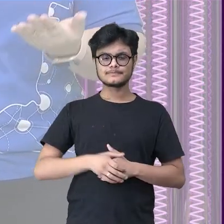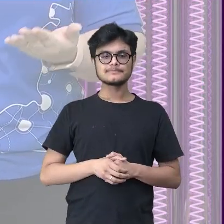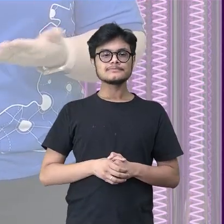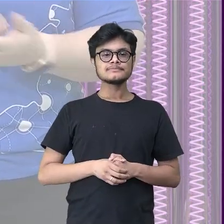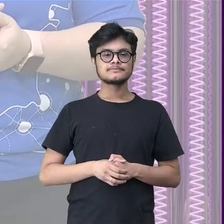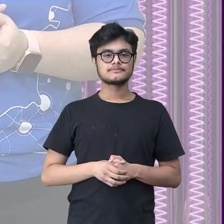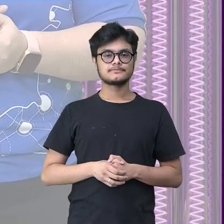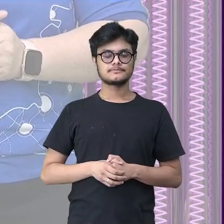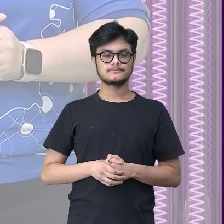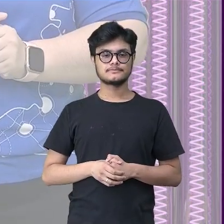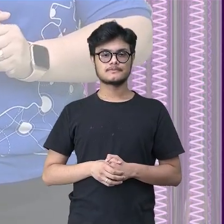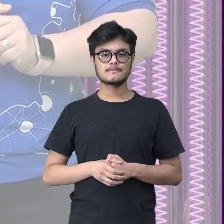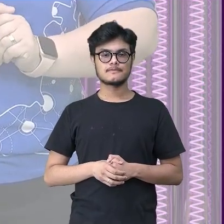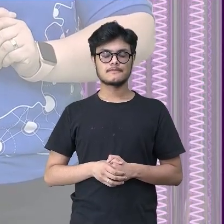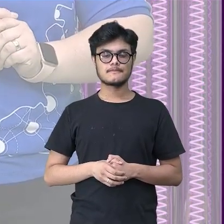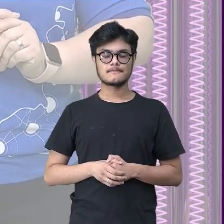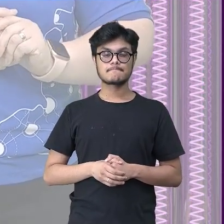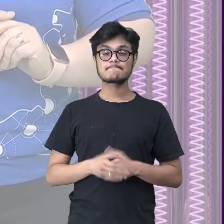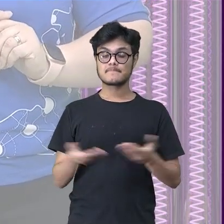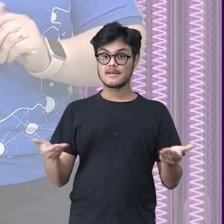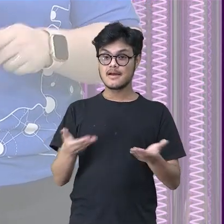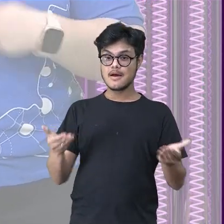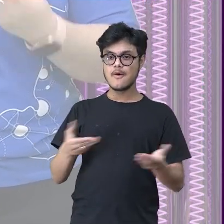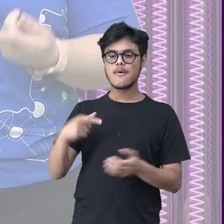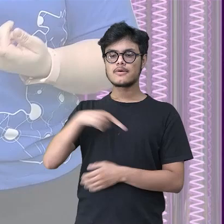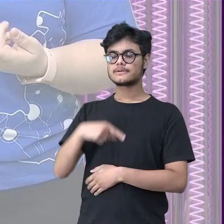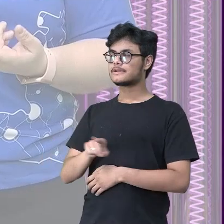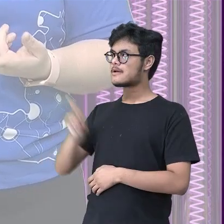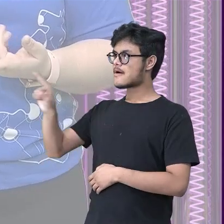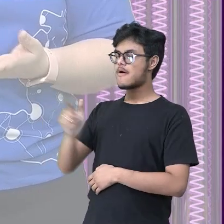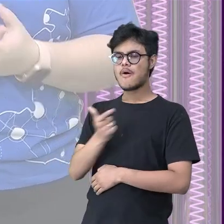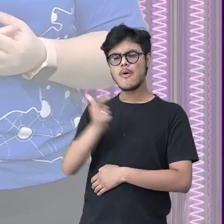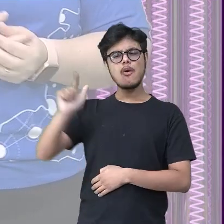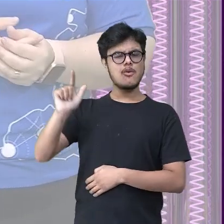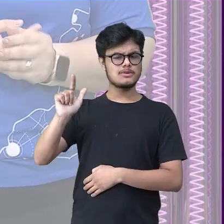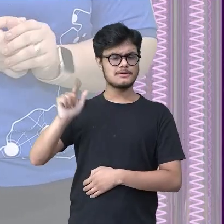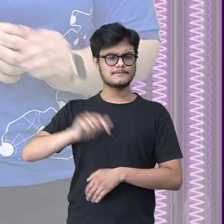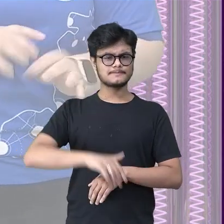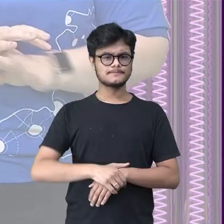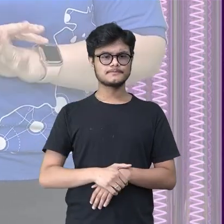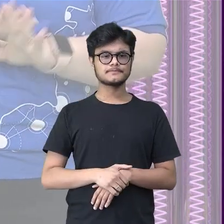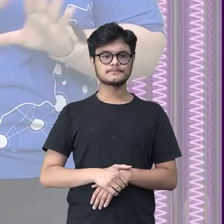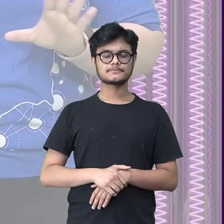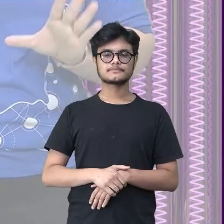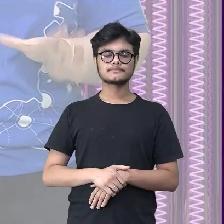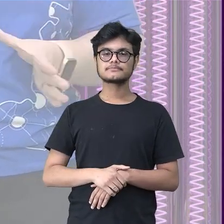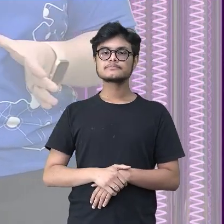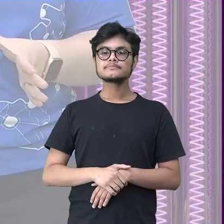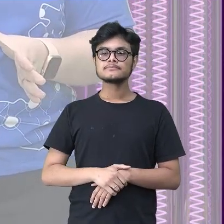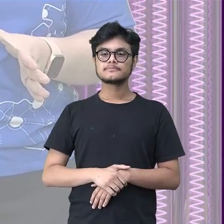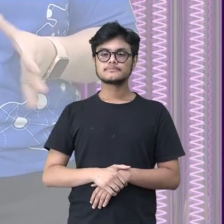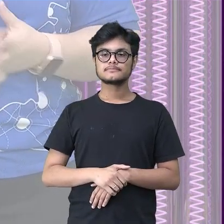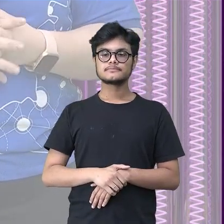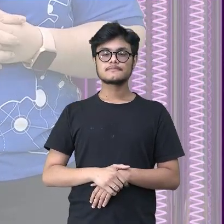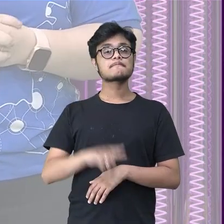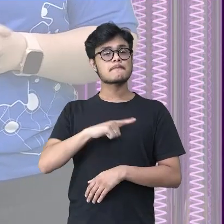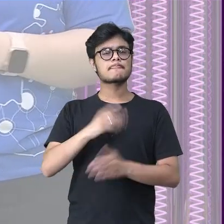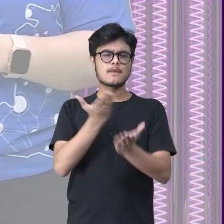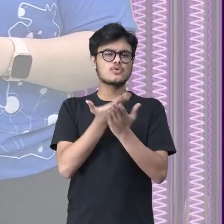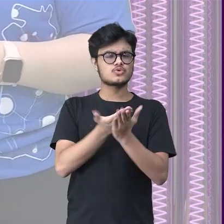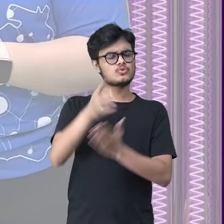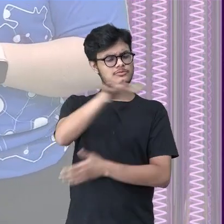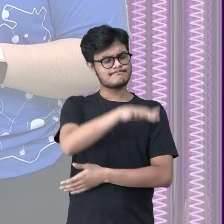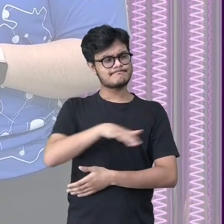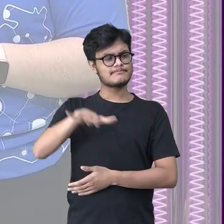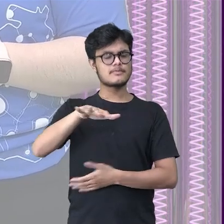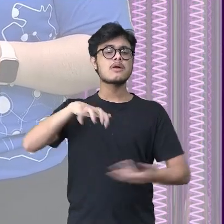é uma unidade de medida, agora a gente vai ver outra unidade de medida, né, que a gente vê na astronomia, que